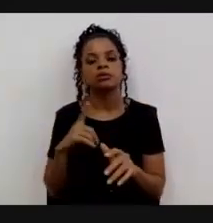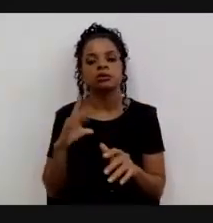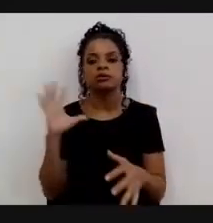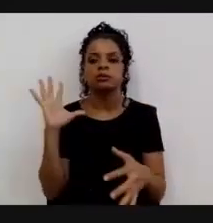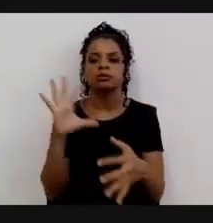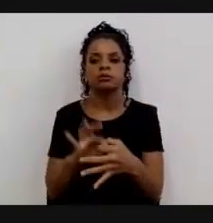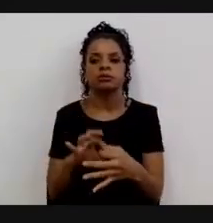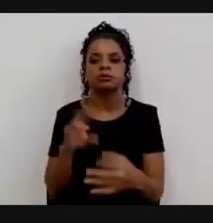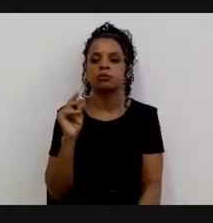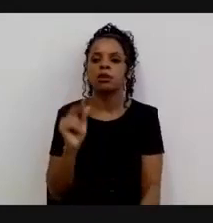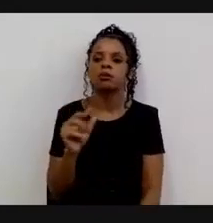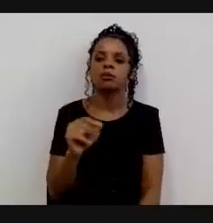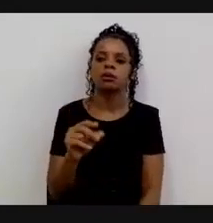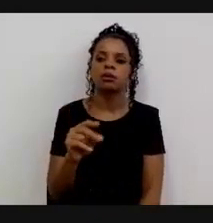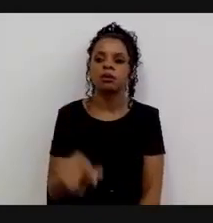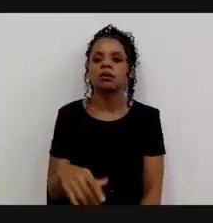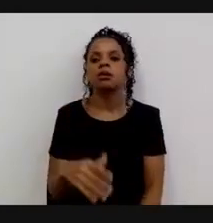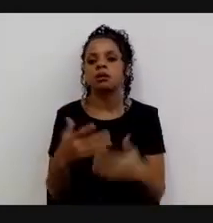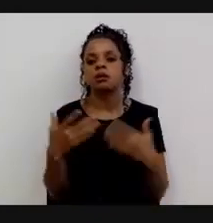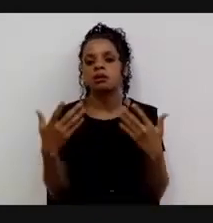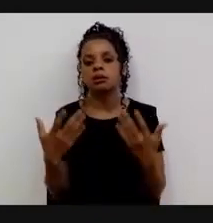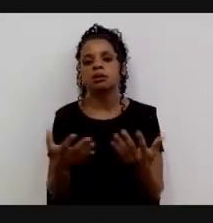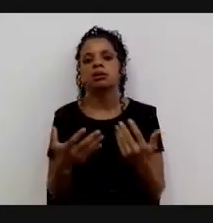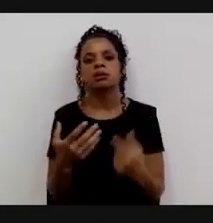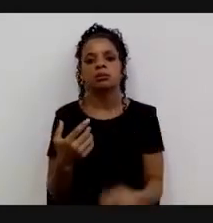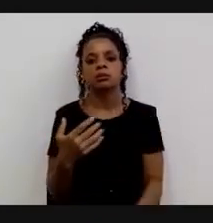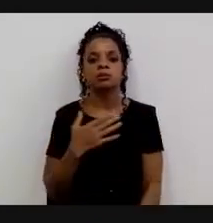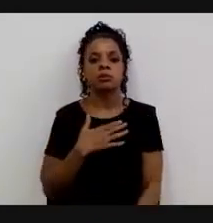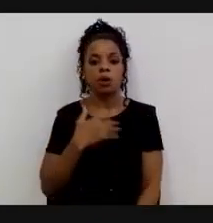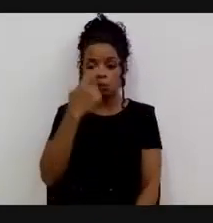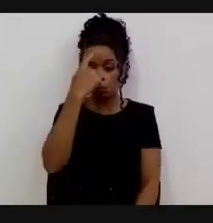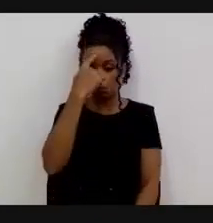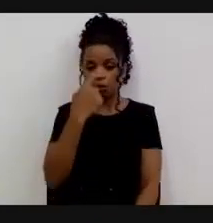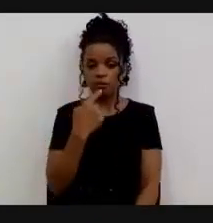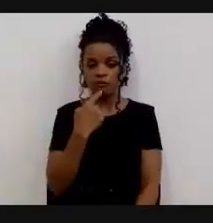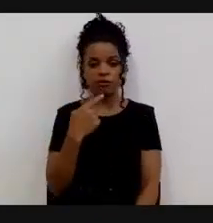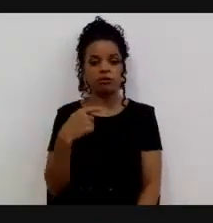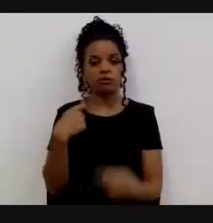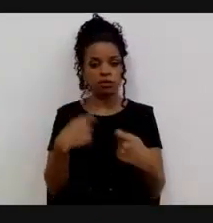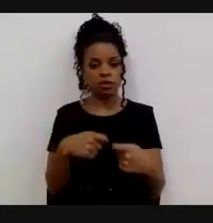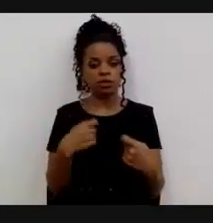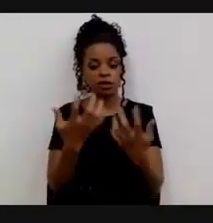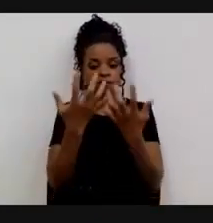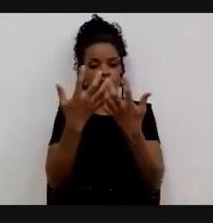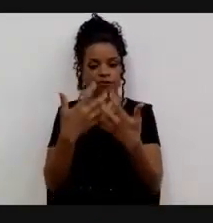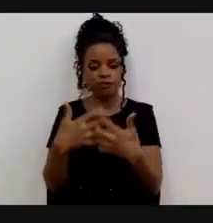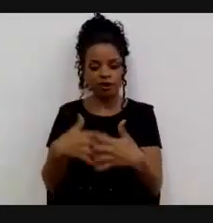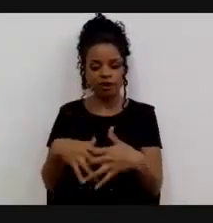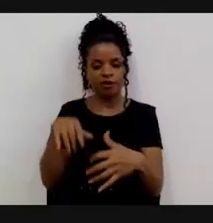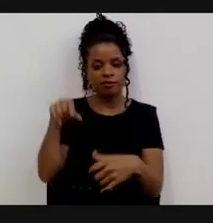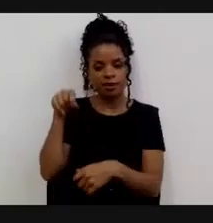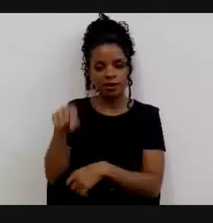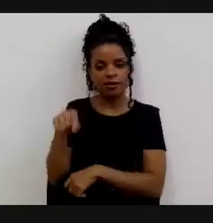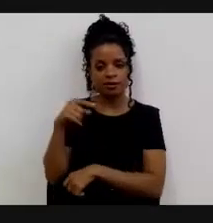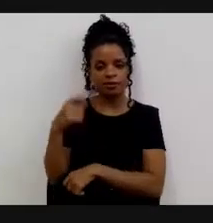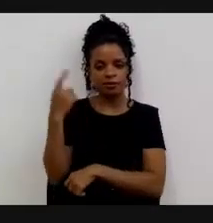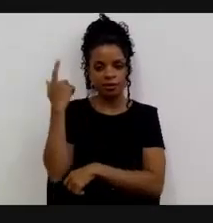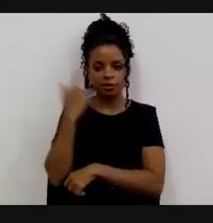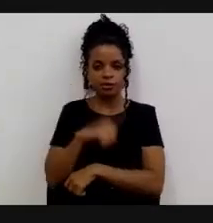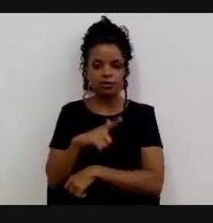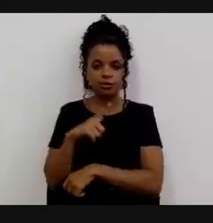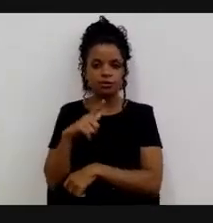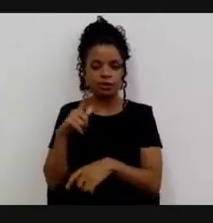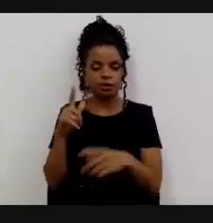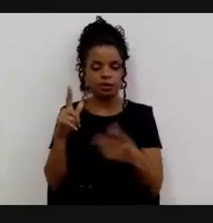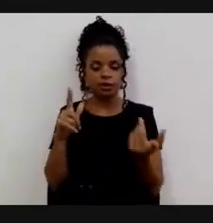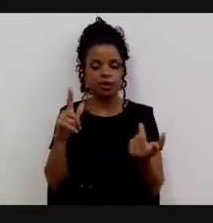lá durante muito tempo, então, assim, eu tenho um perfil de precisar desse tipo de ferramenta para produzir o conhecimento que é necessário